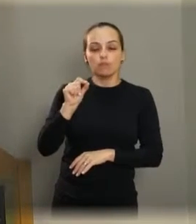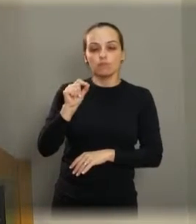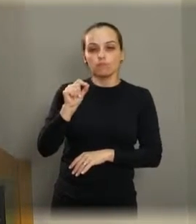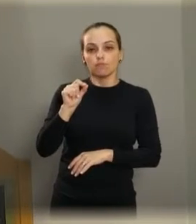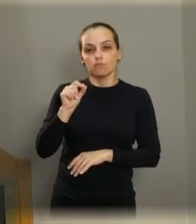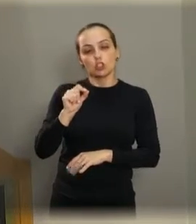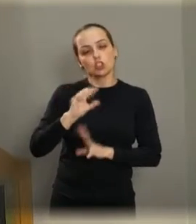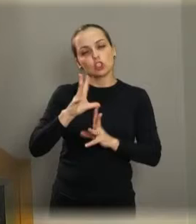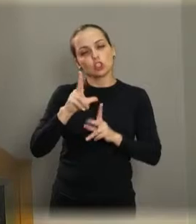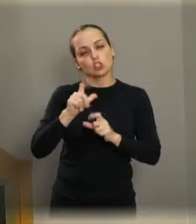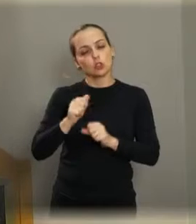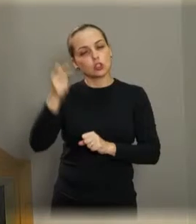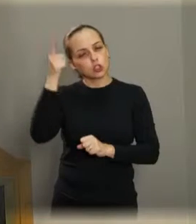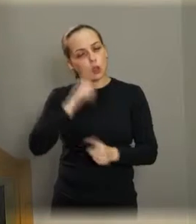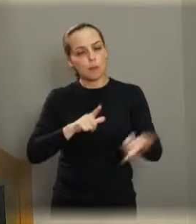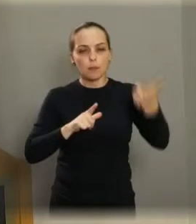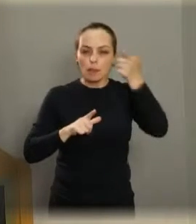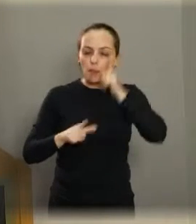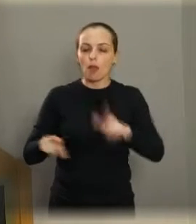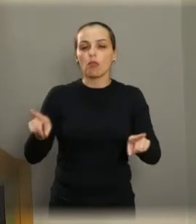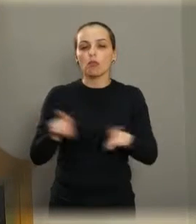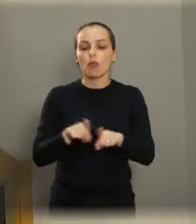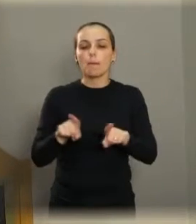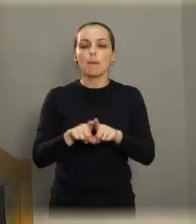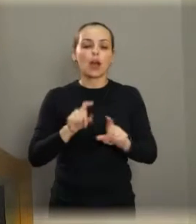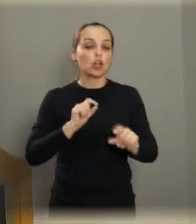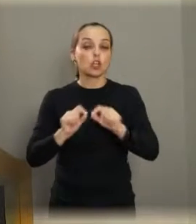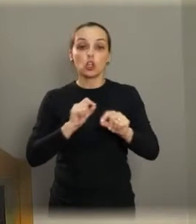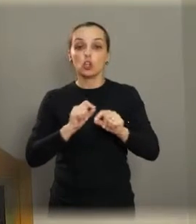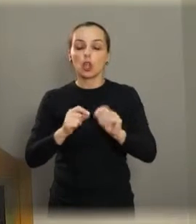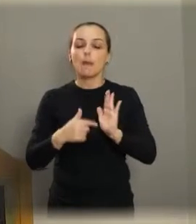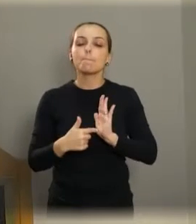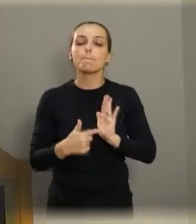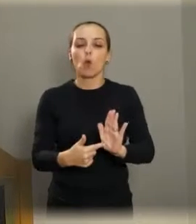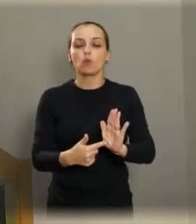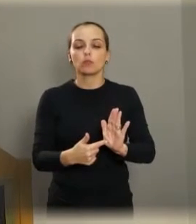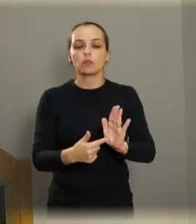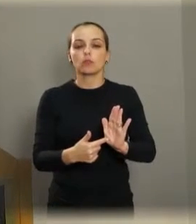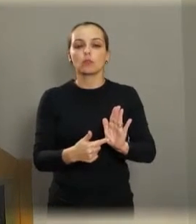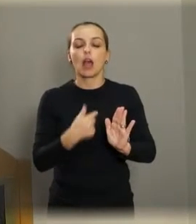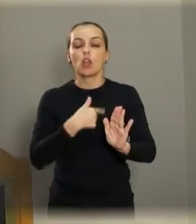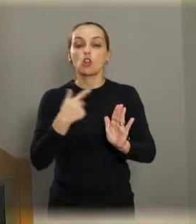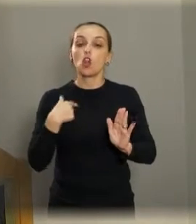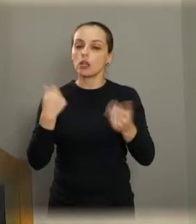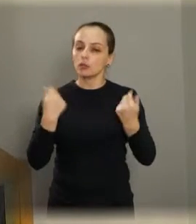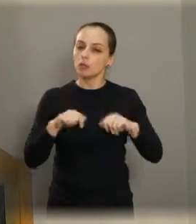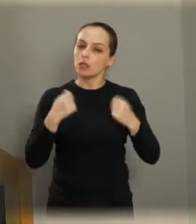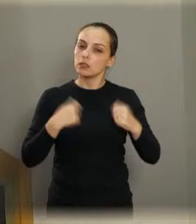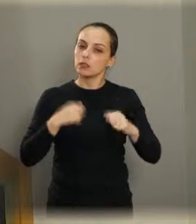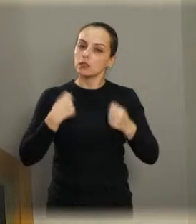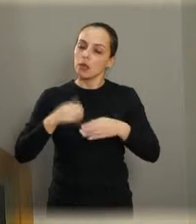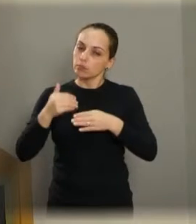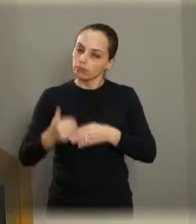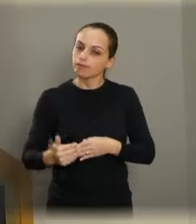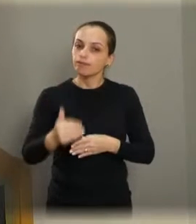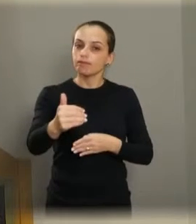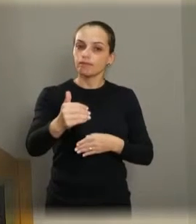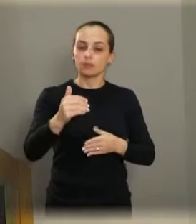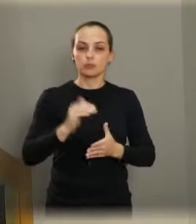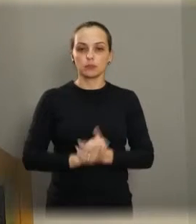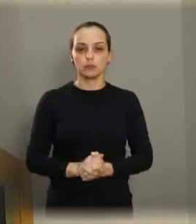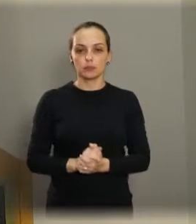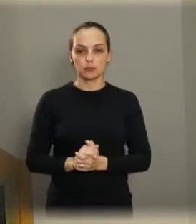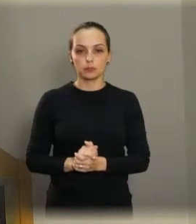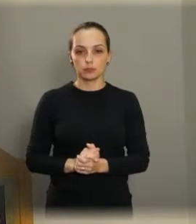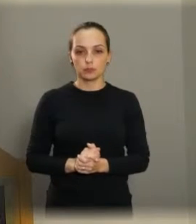as conquistas Mas também demonstrarem da o quanto nós precisamos avançar faço uma